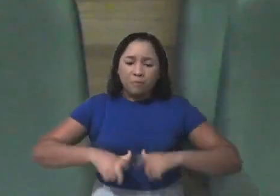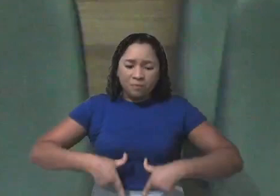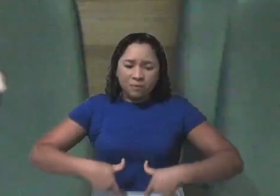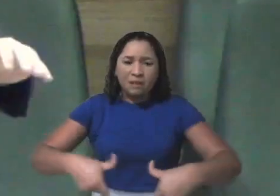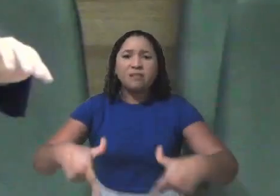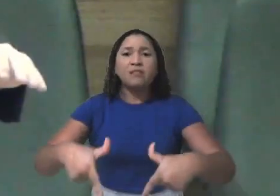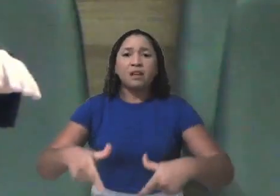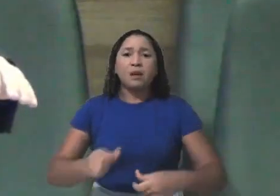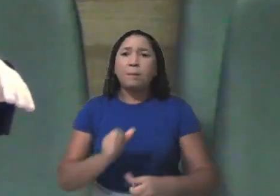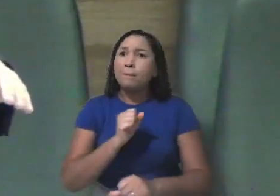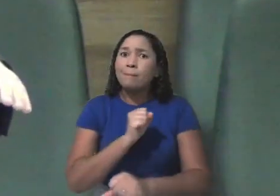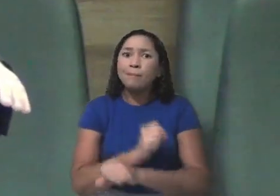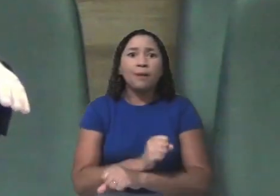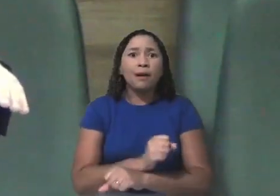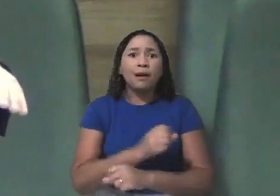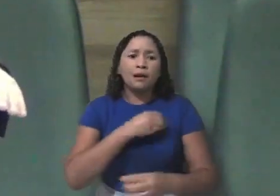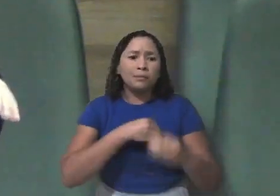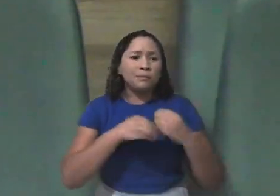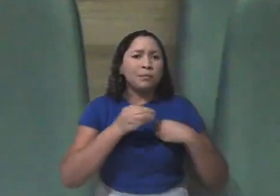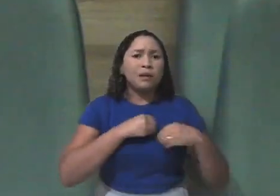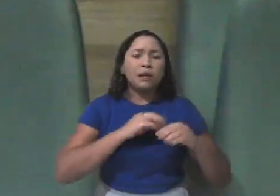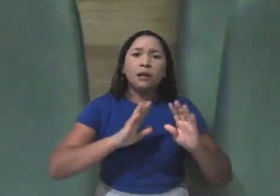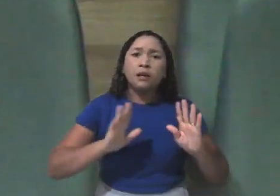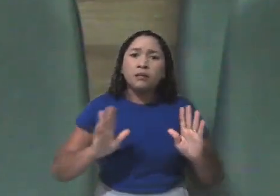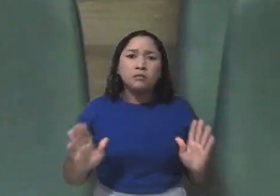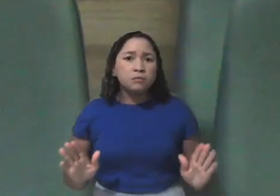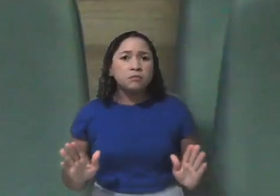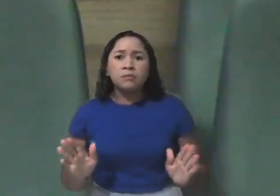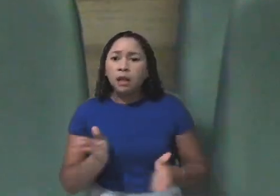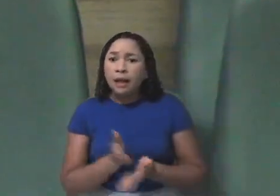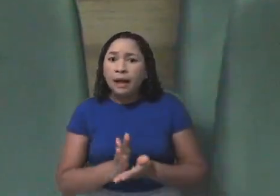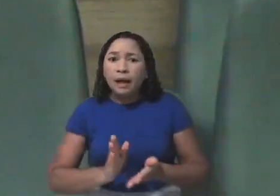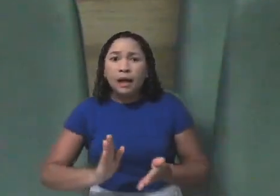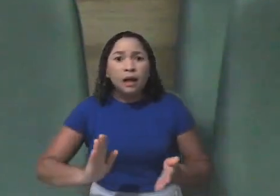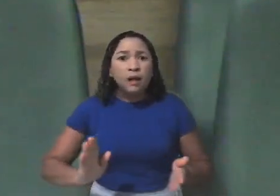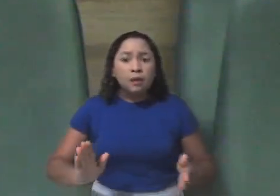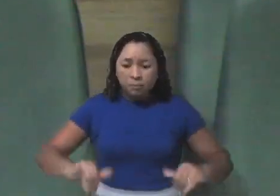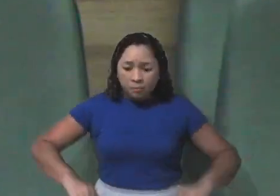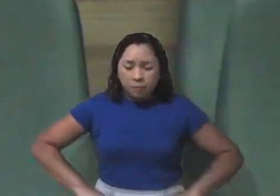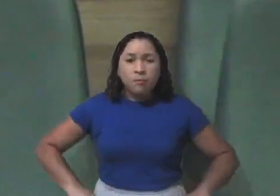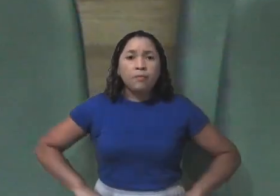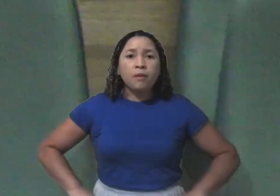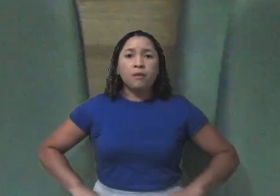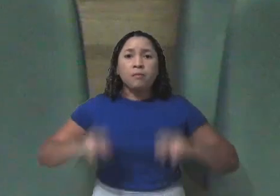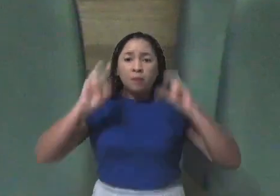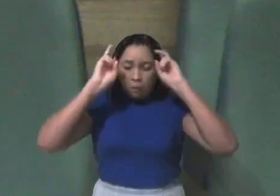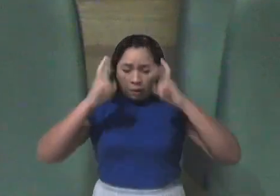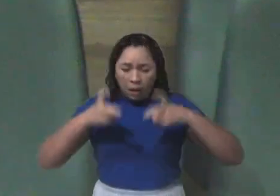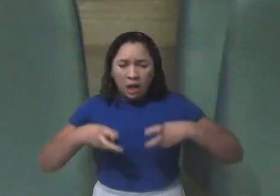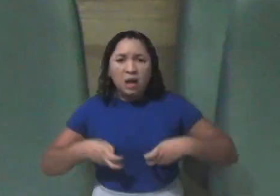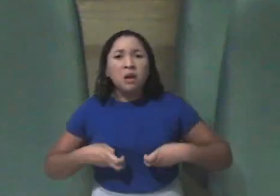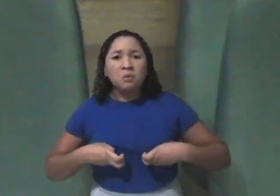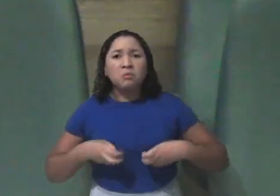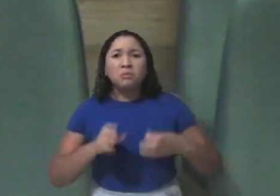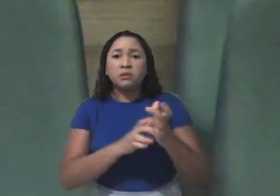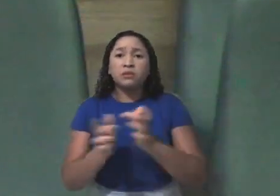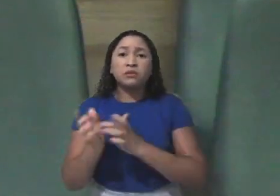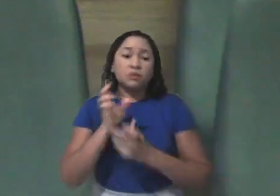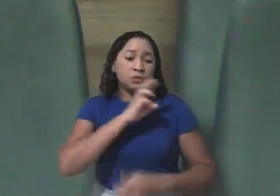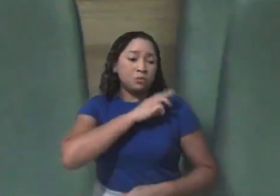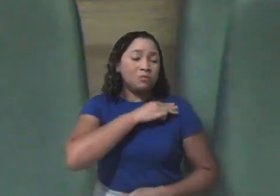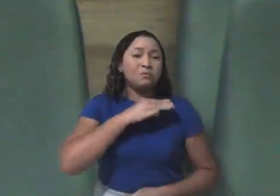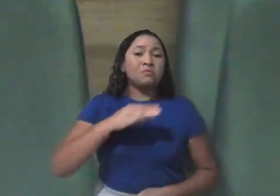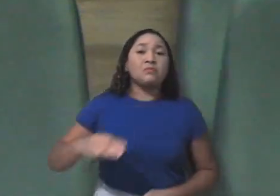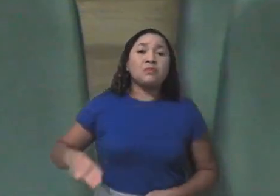uma vez por todas. Para cessar a transgressão, para eles reconhecerem o Messias, para dar fim